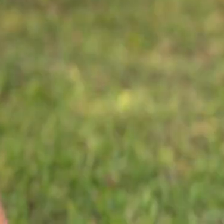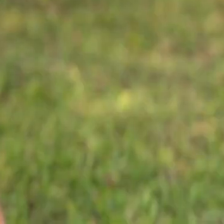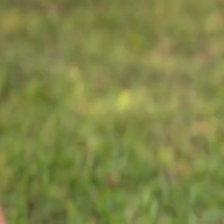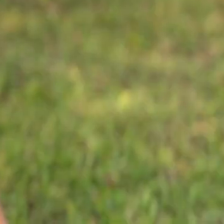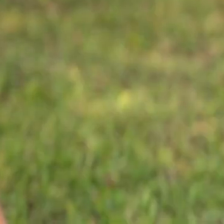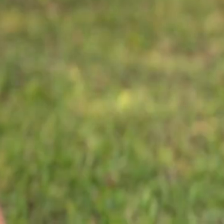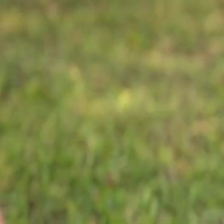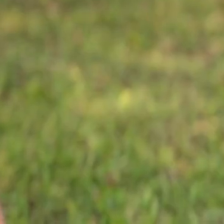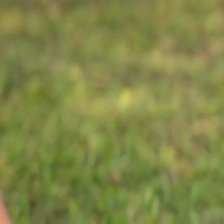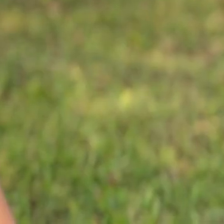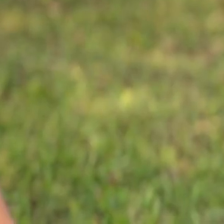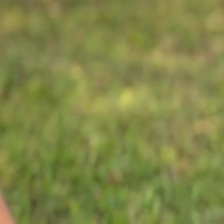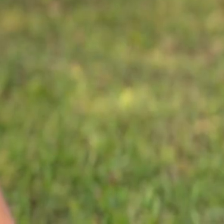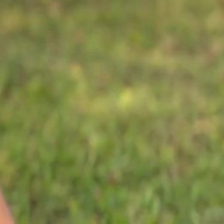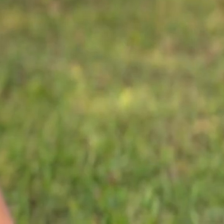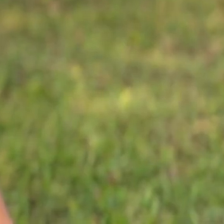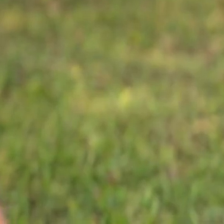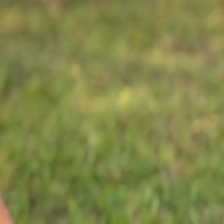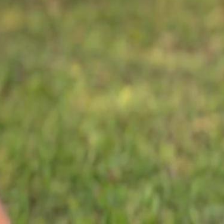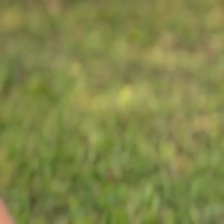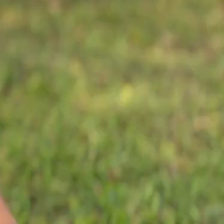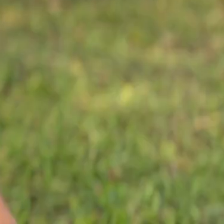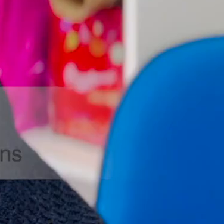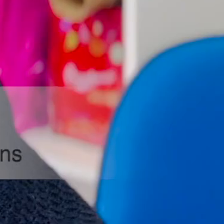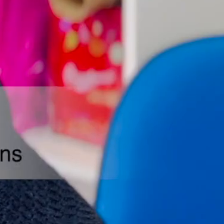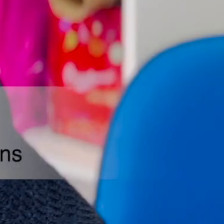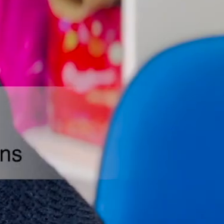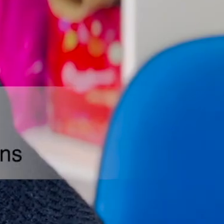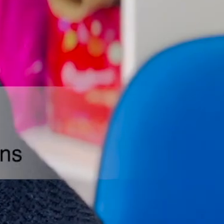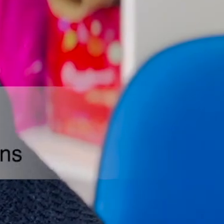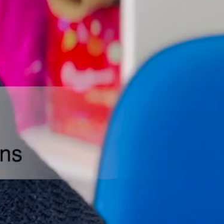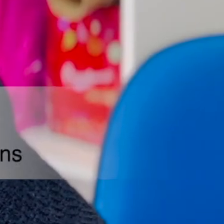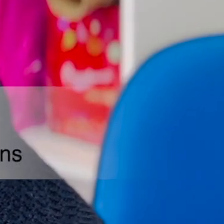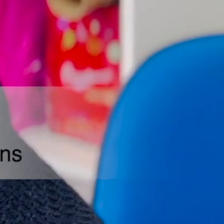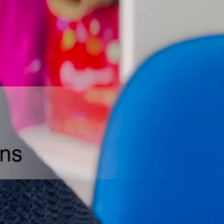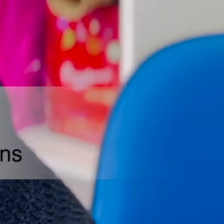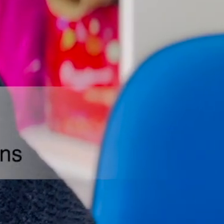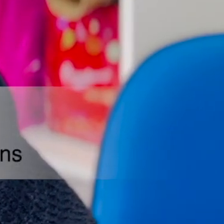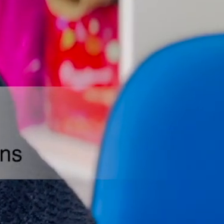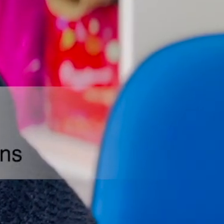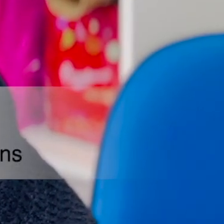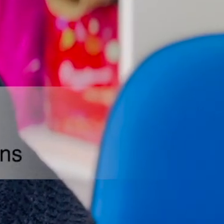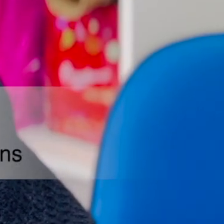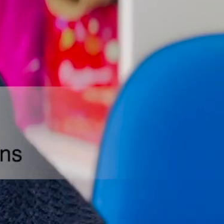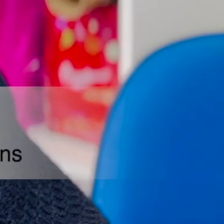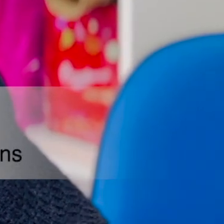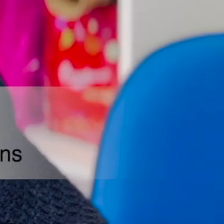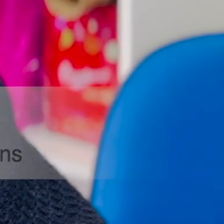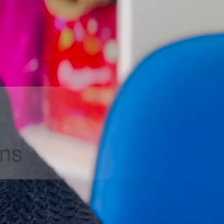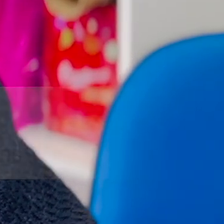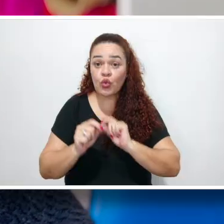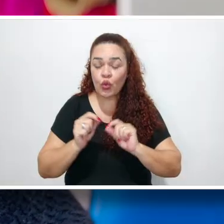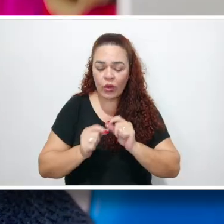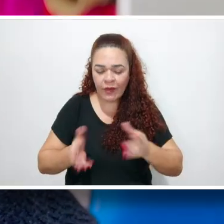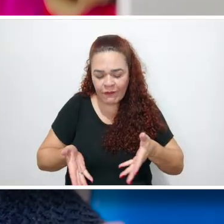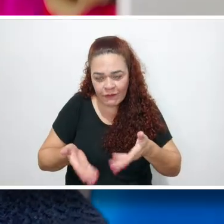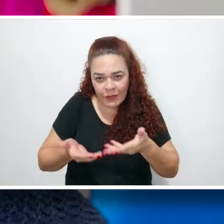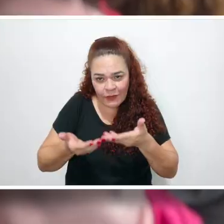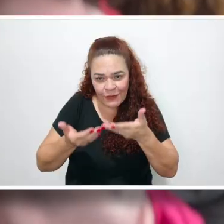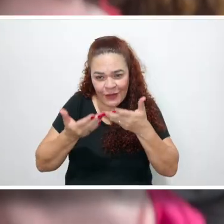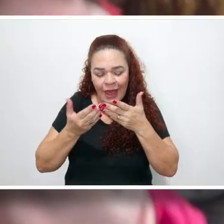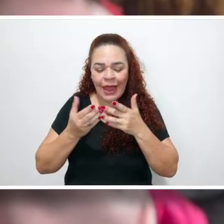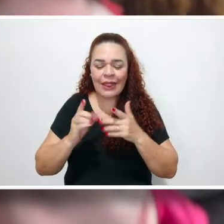Gente, agora vamos ver mais uma matéria do programa Colaí. O projeto do piquenique literário, ele visa